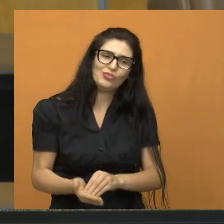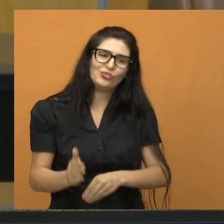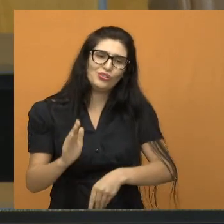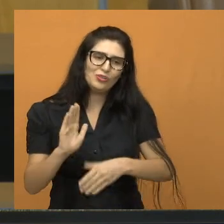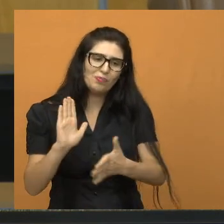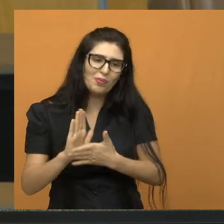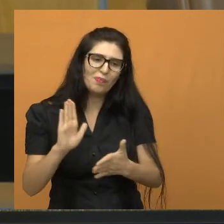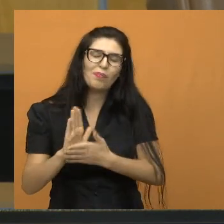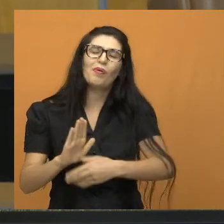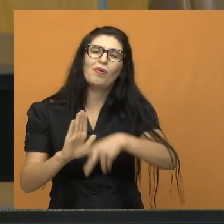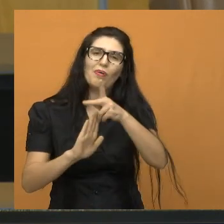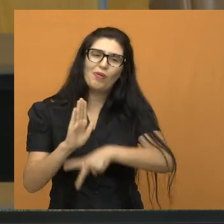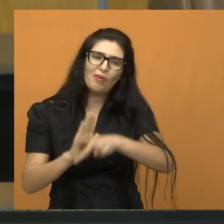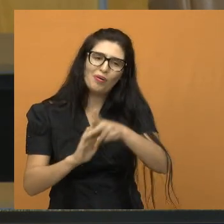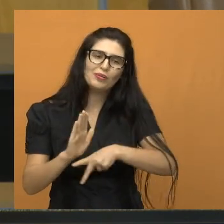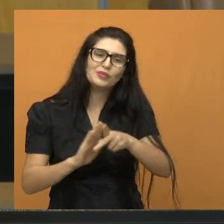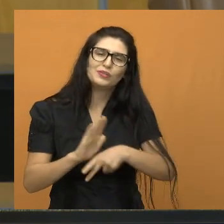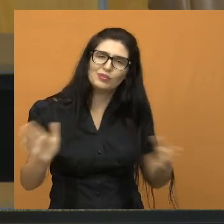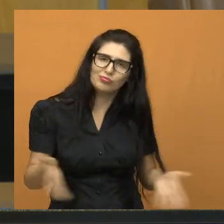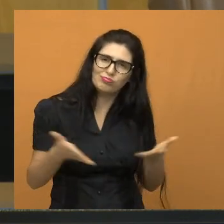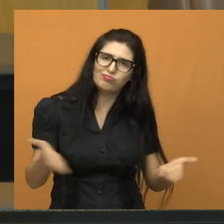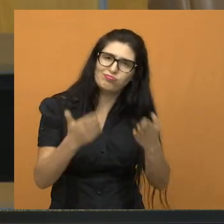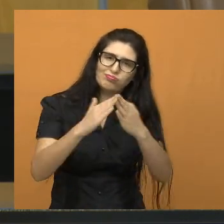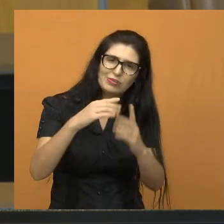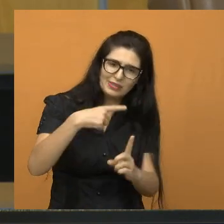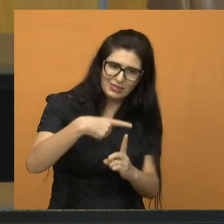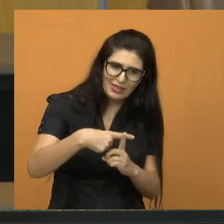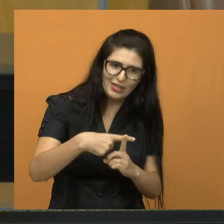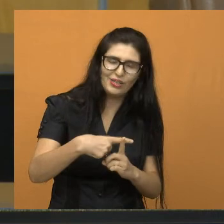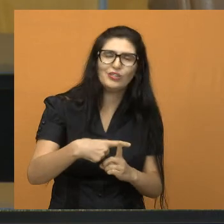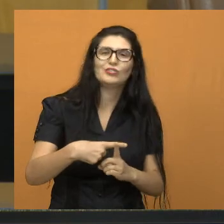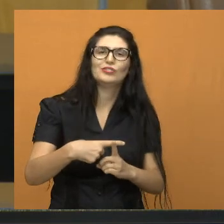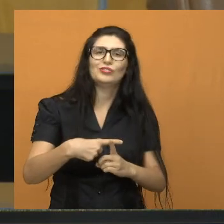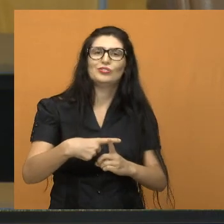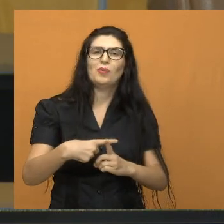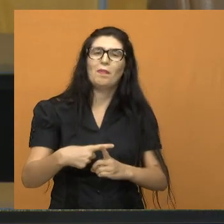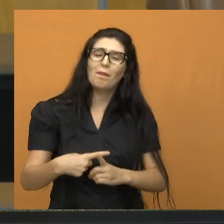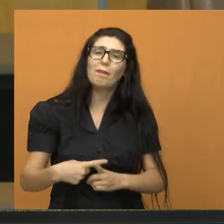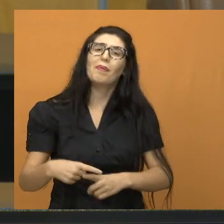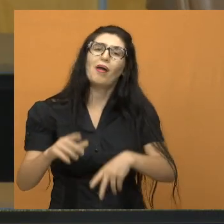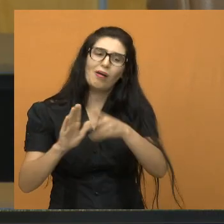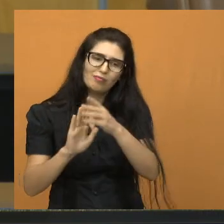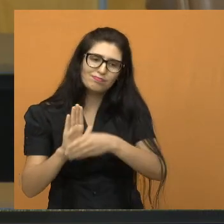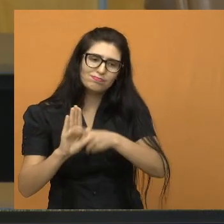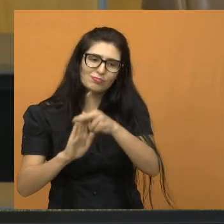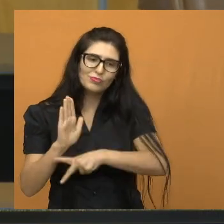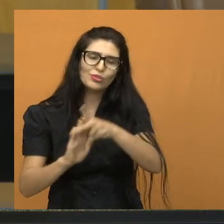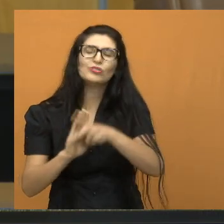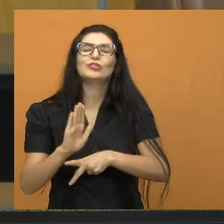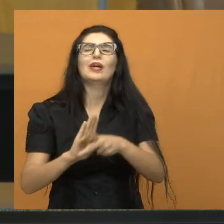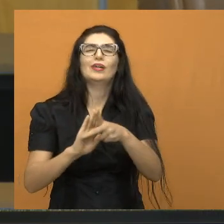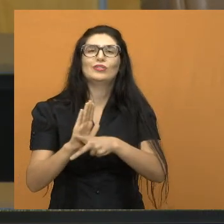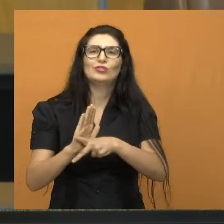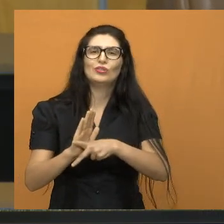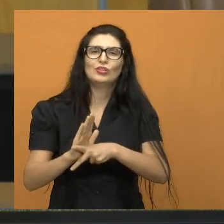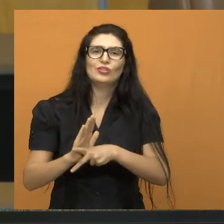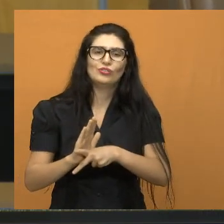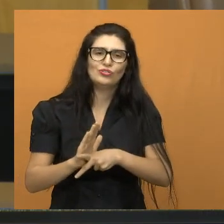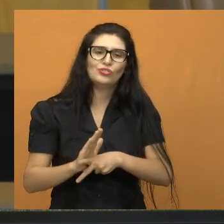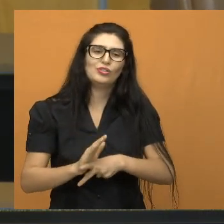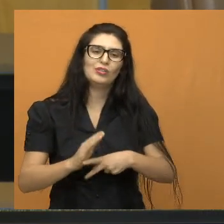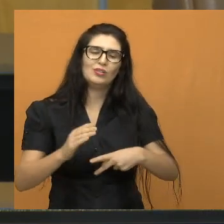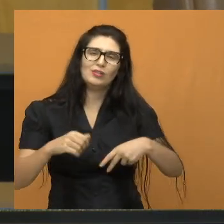sendo envolvida, incentivada a abraçar a campanha da fraternidade, principalmente quando é sobre questões sociais. Então,